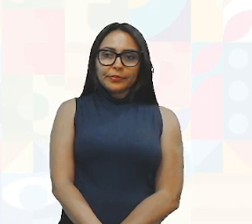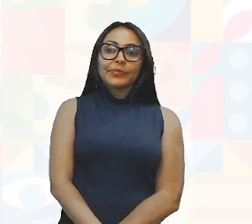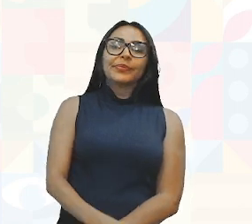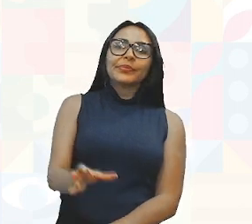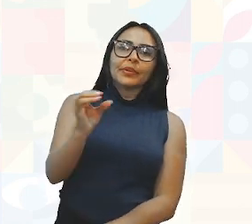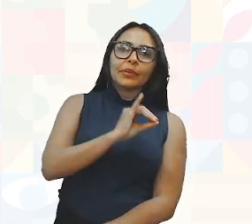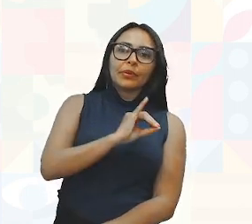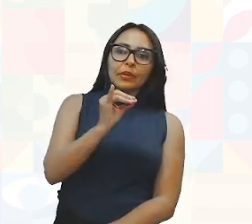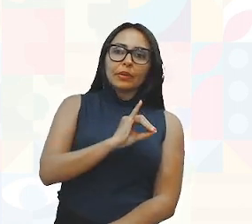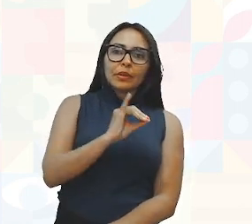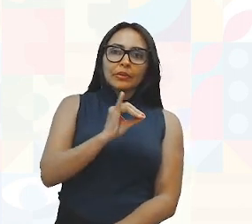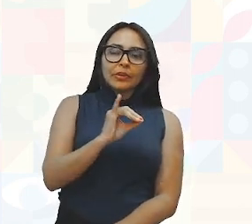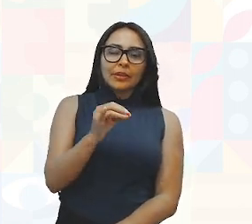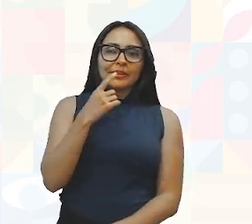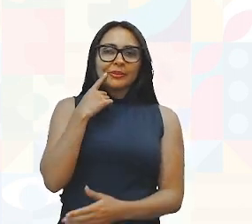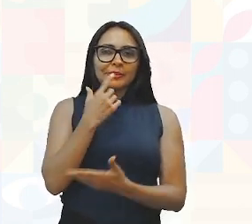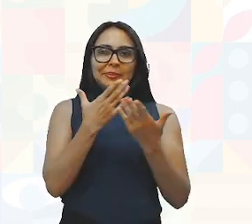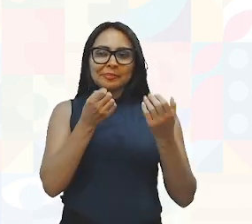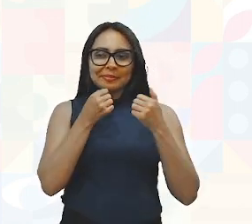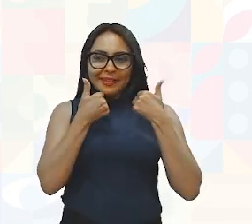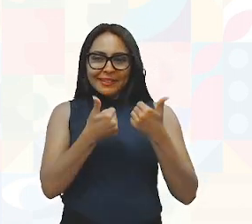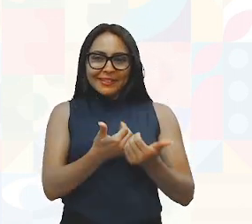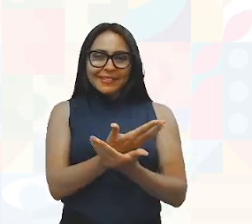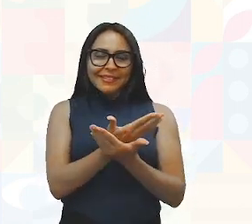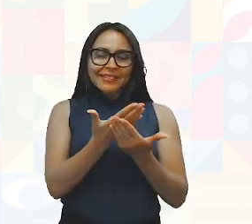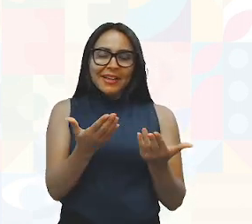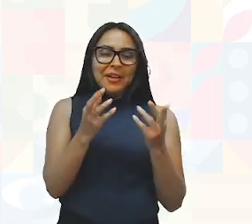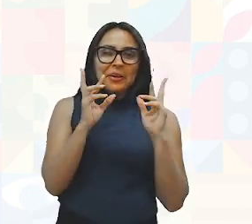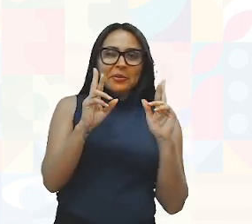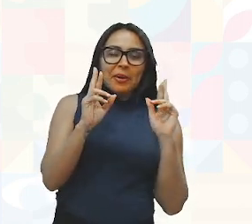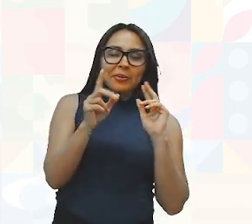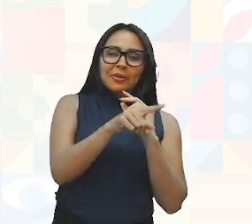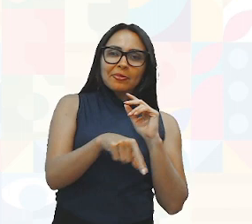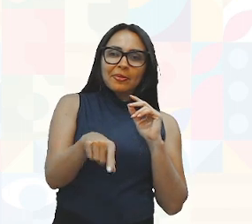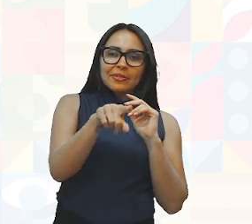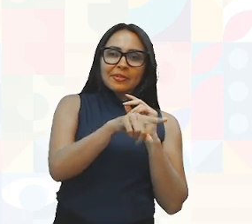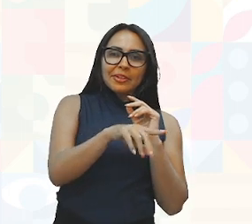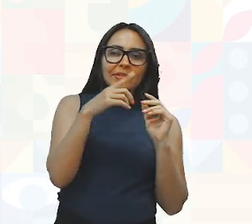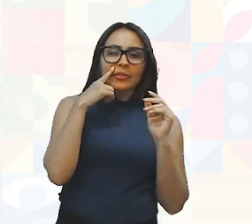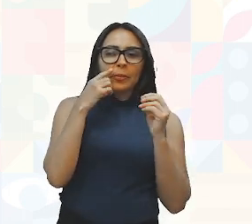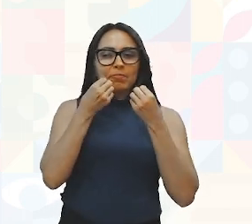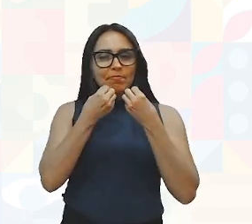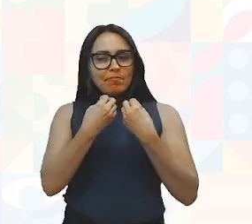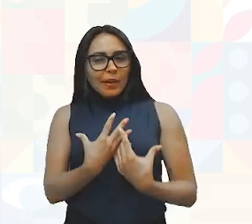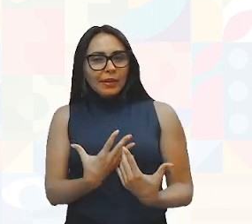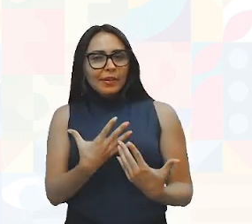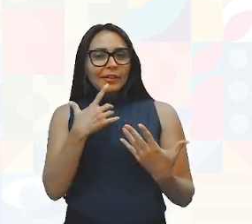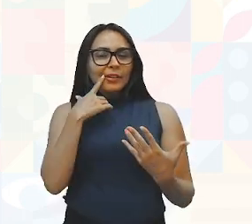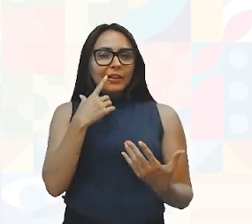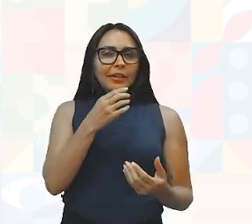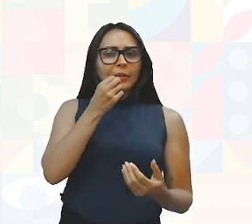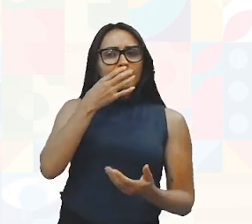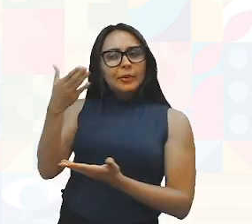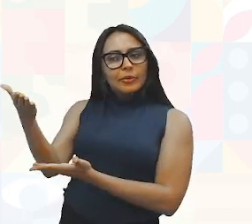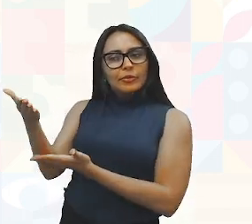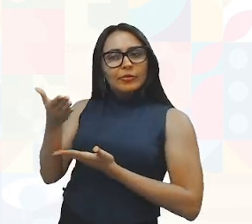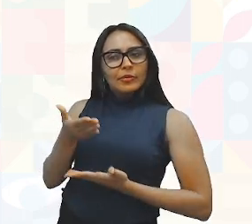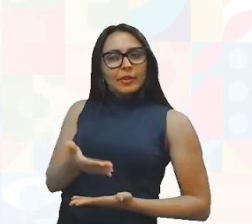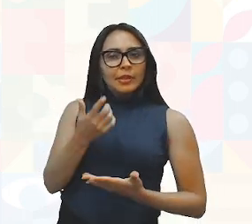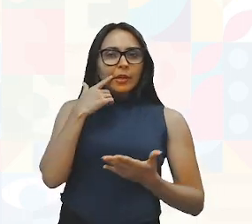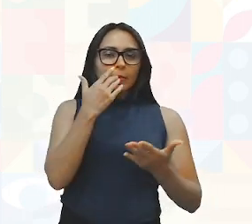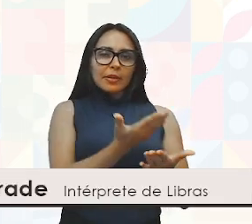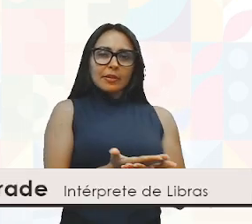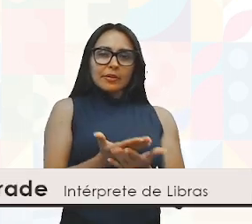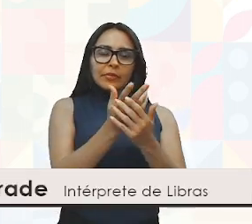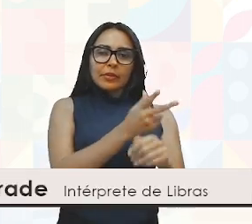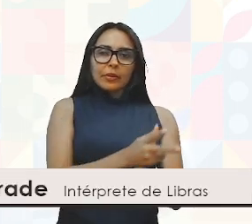Olá, estudante, tudo bem? Espero que você esteja muito bem. Seja bem-vindo a mais essa videoaula. Meu nome é